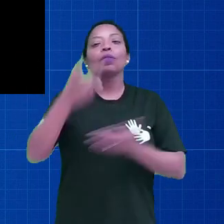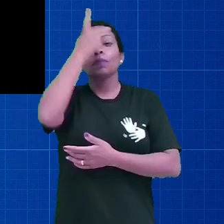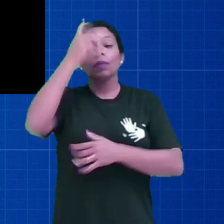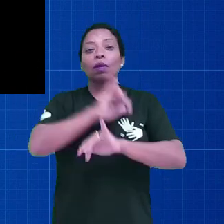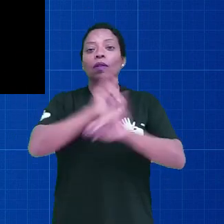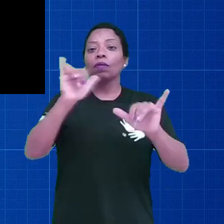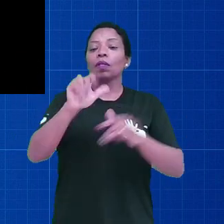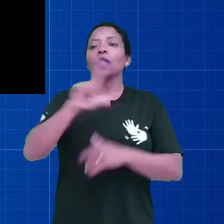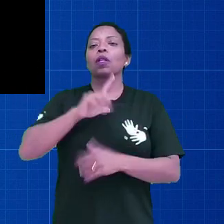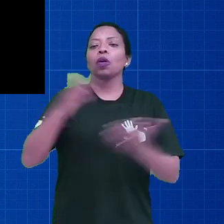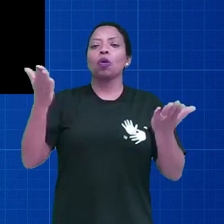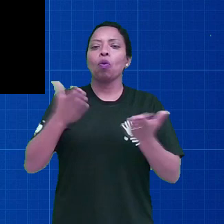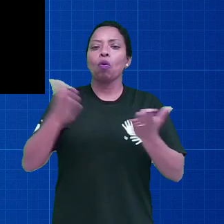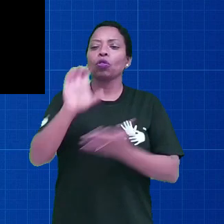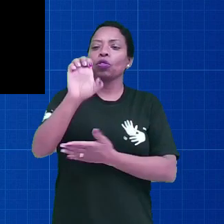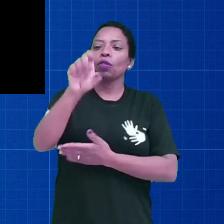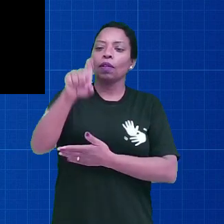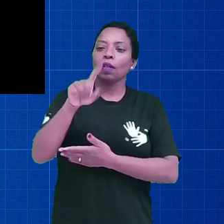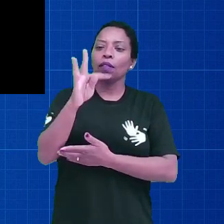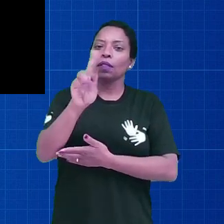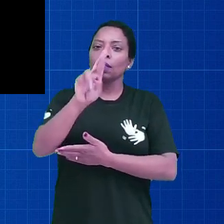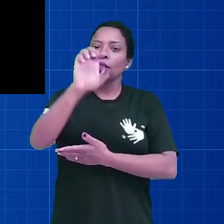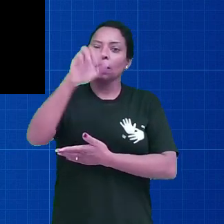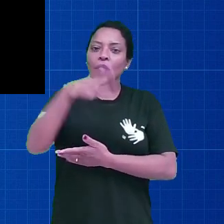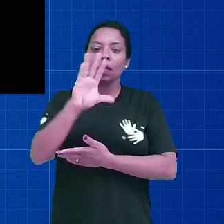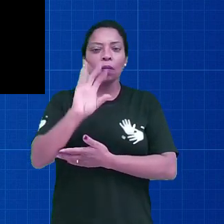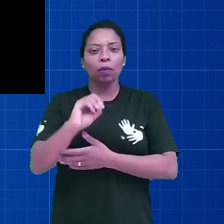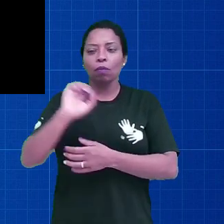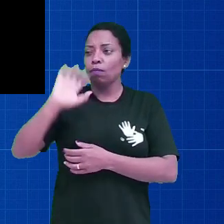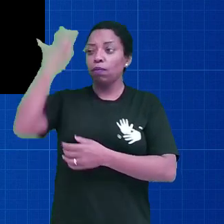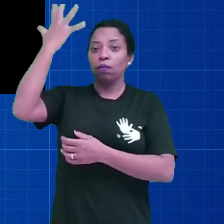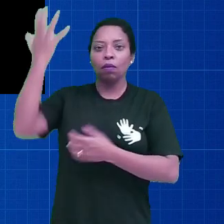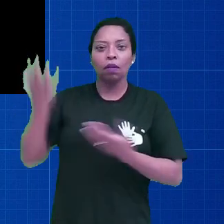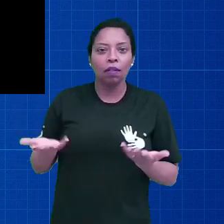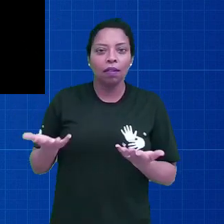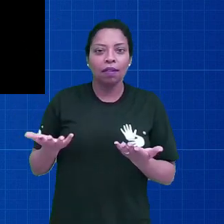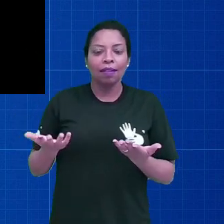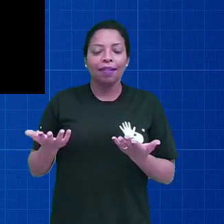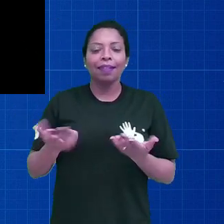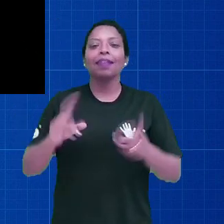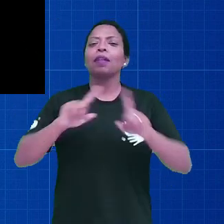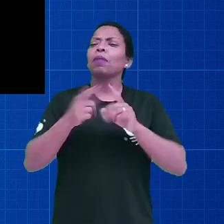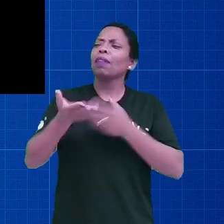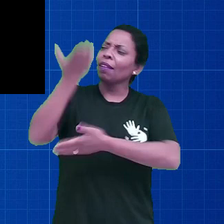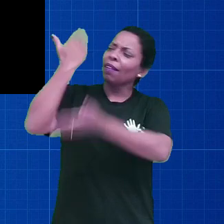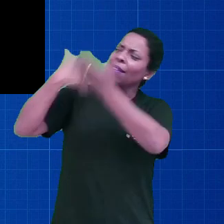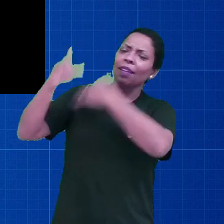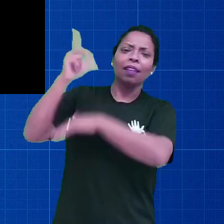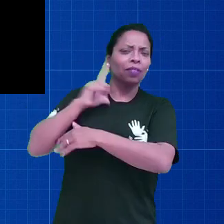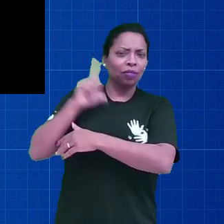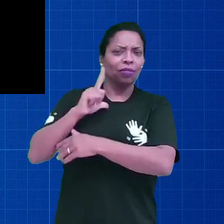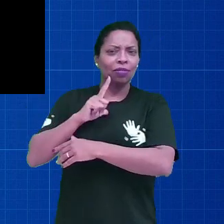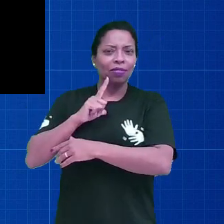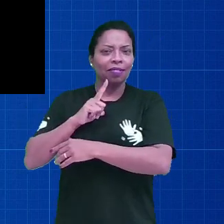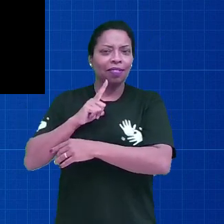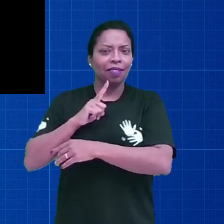eventos extremos. Pergunta: será que esses eventos extremos no passado realmente ocorriam em